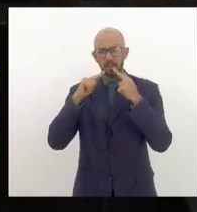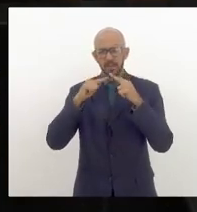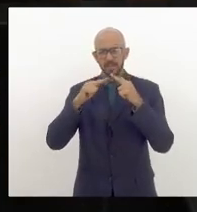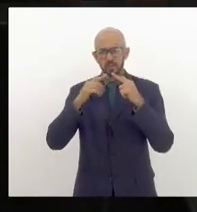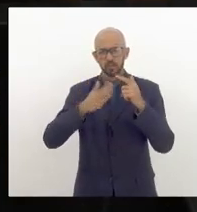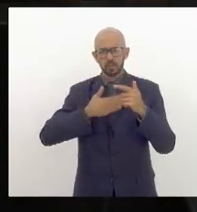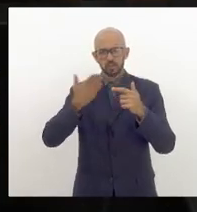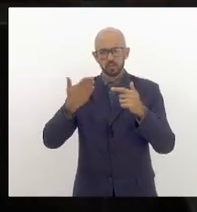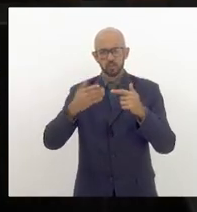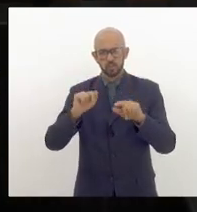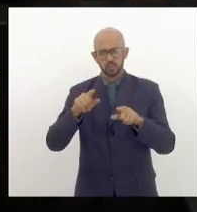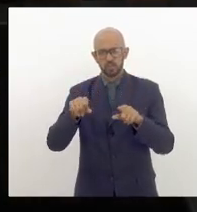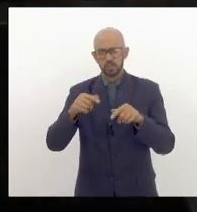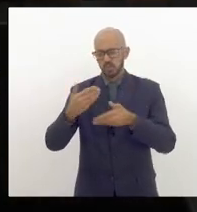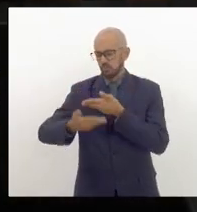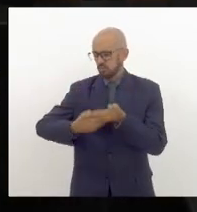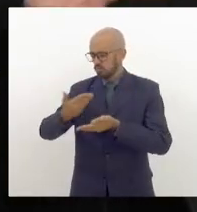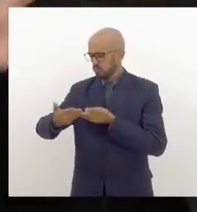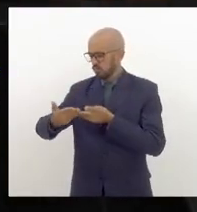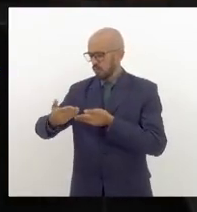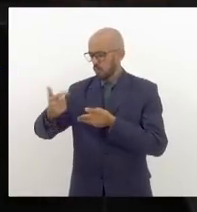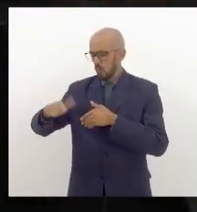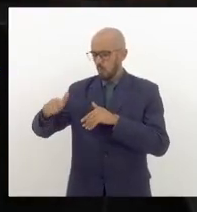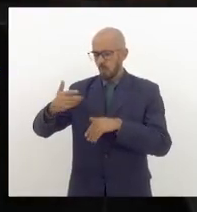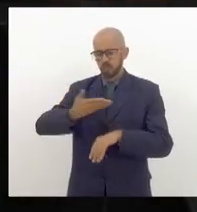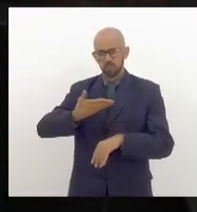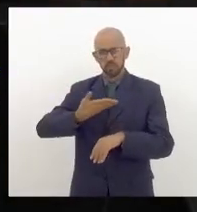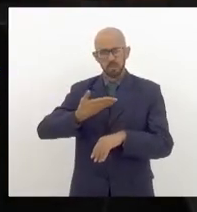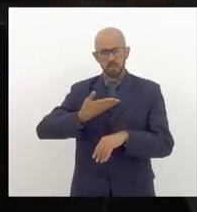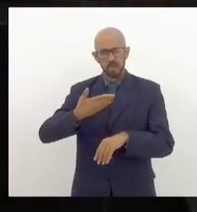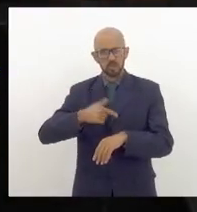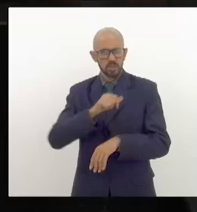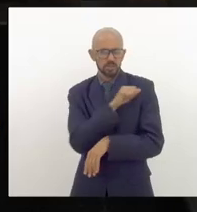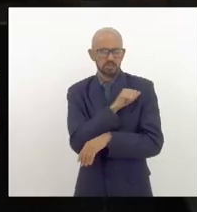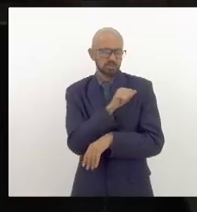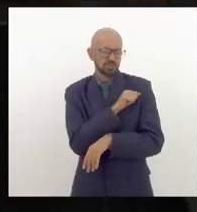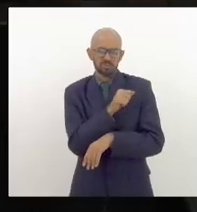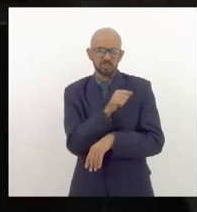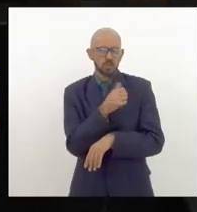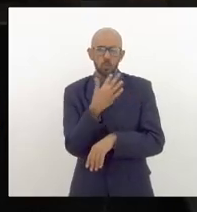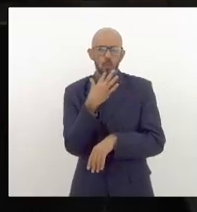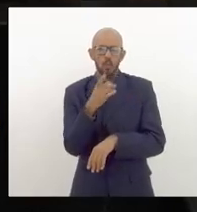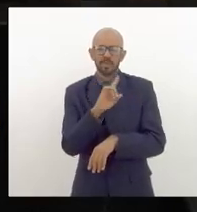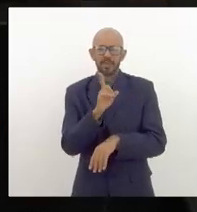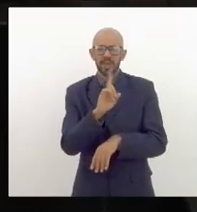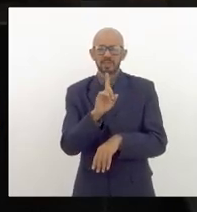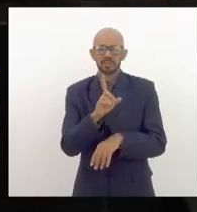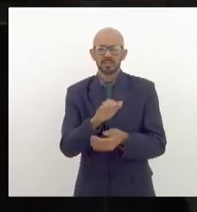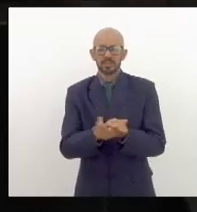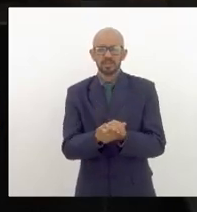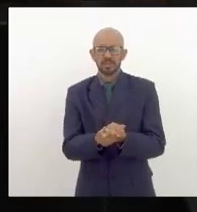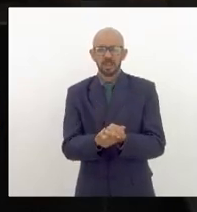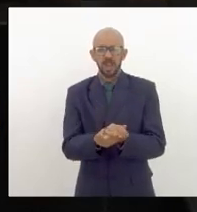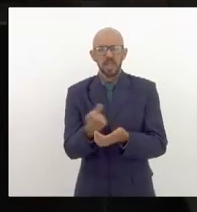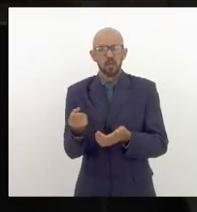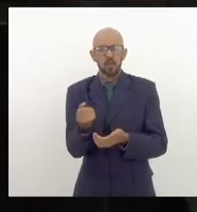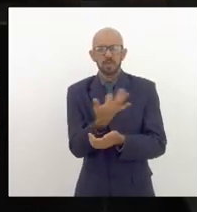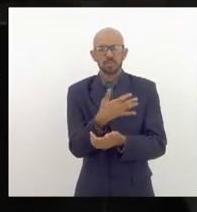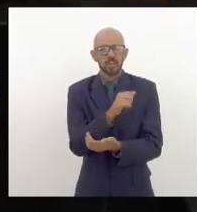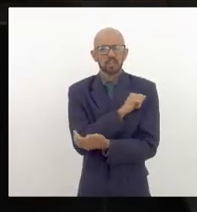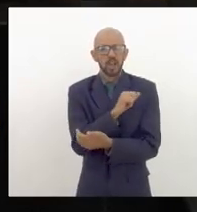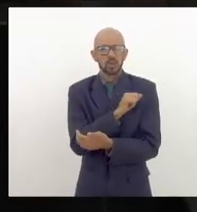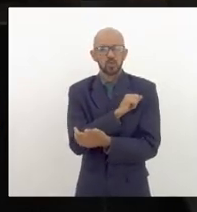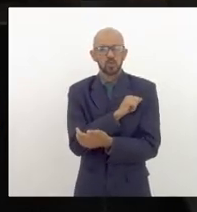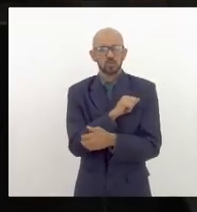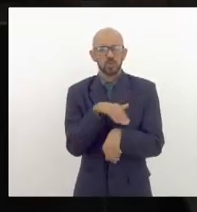se Assustam estão na convivência com outros colegas de uma hora para outra que faz turmas em coleiro e consequentemente o número de alunos por turma Aumentou